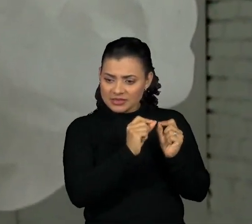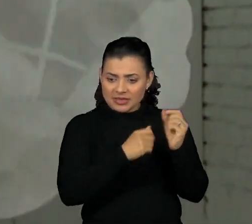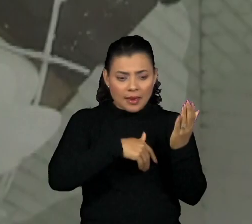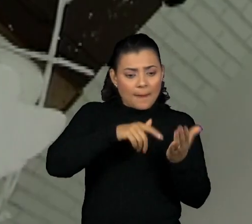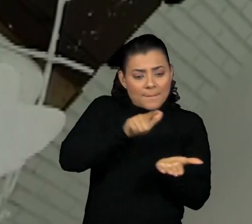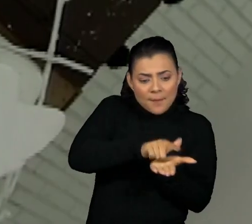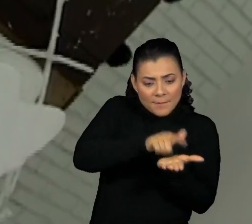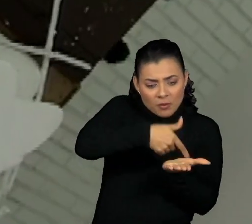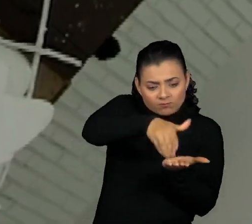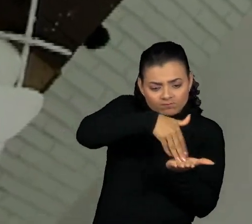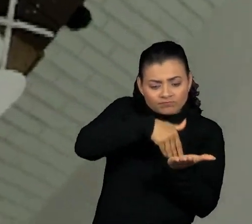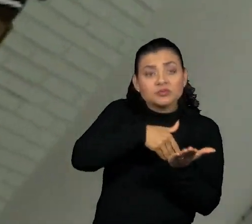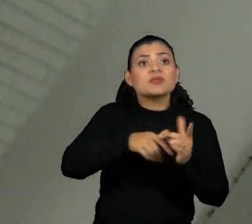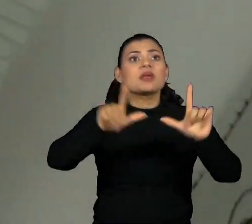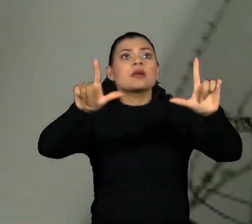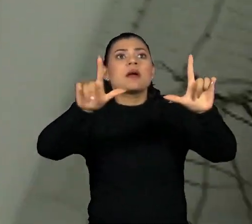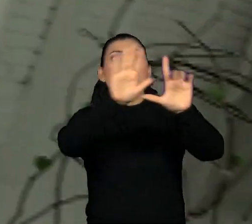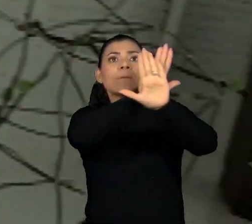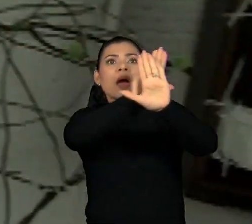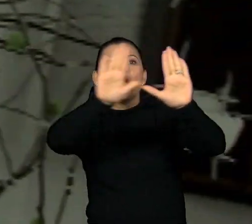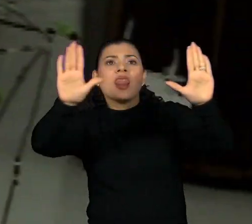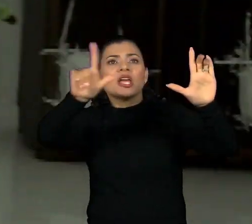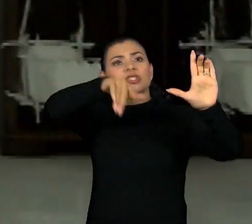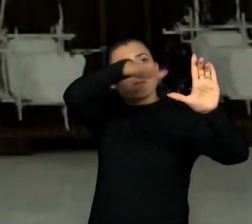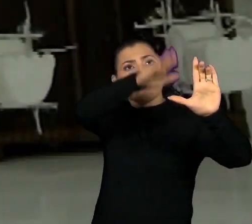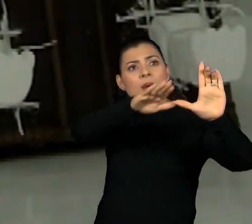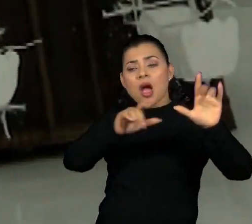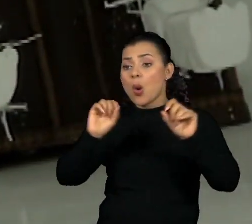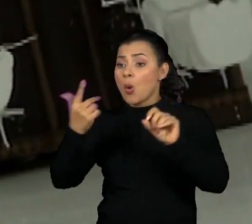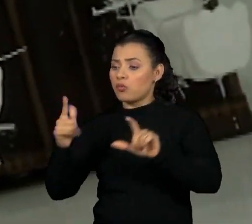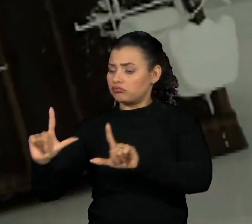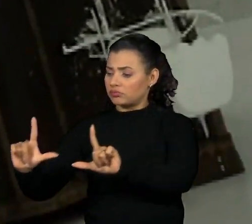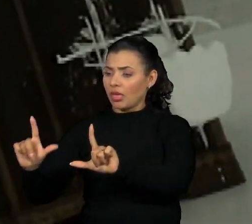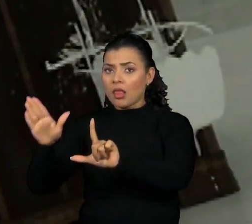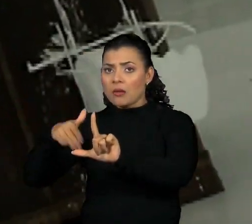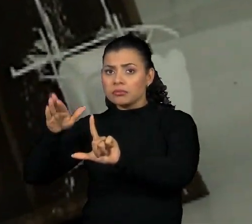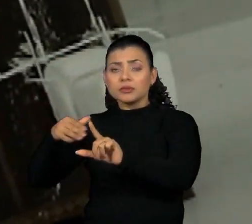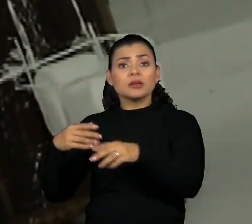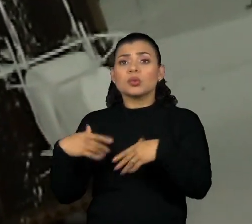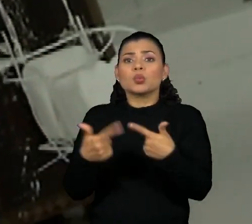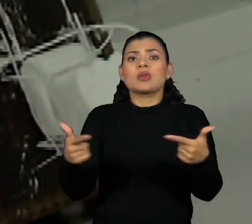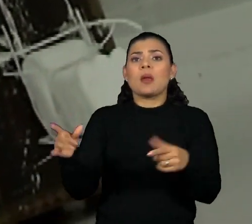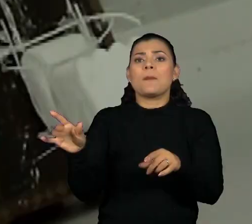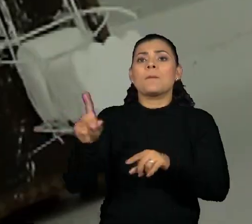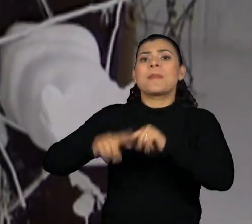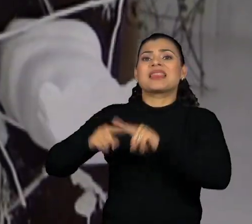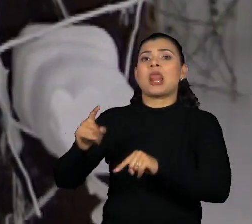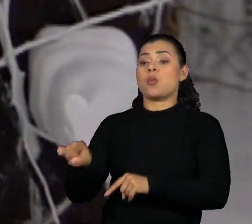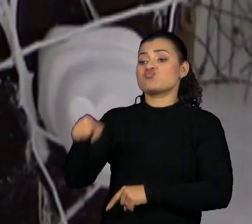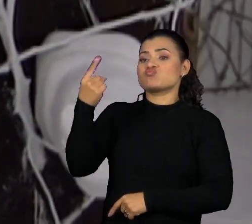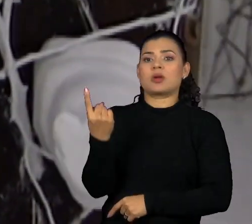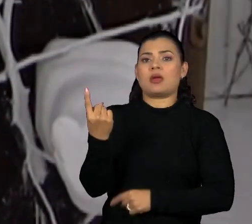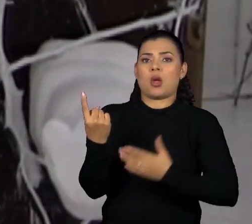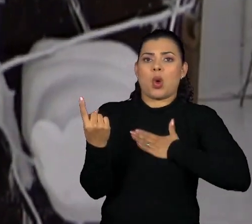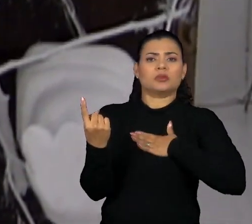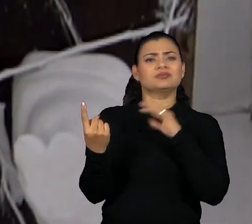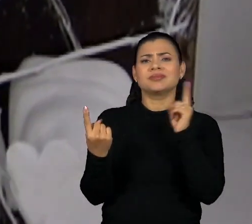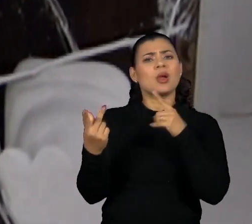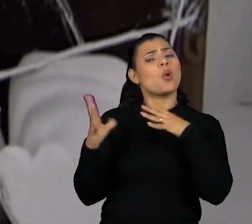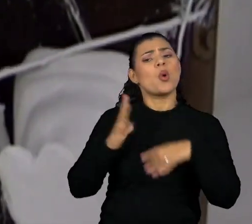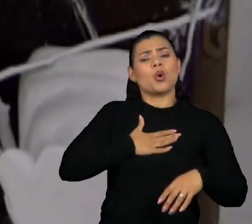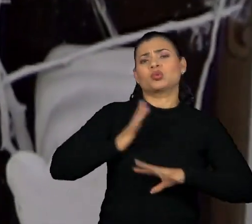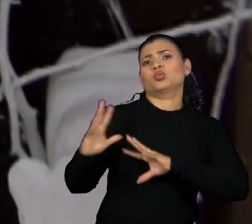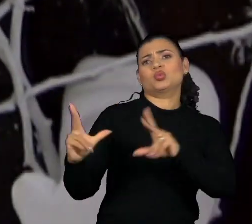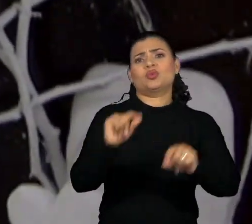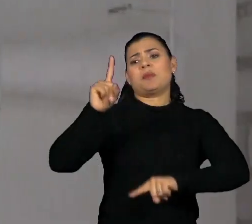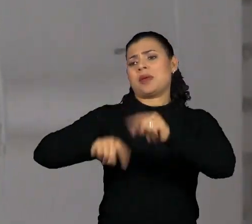na parede, numa tela? Porque eu não tenho um segmento, né? Eu não tenho um material que me define. Eu gosto de explorar, gosto de poder pegar alguma coisa e